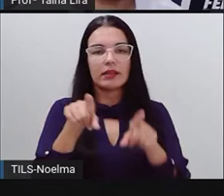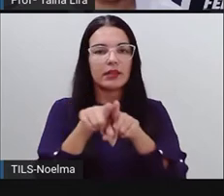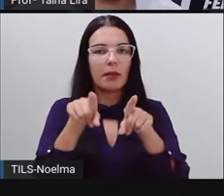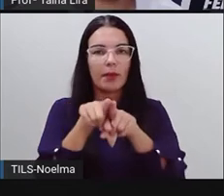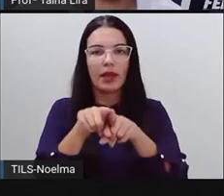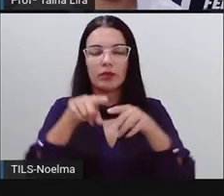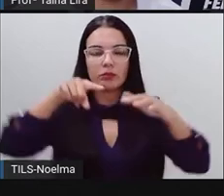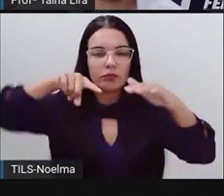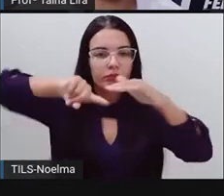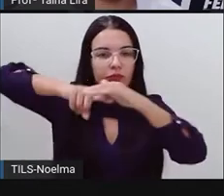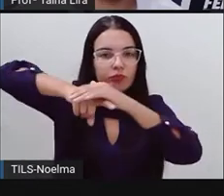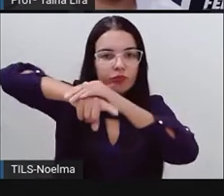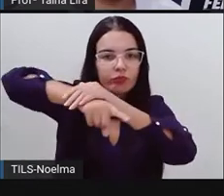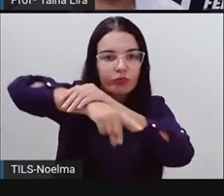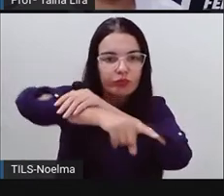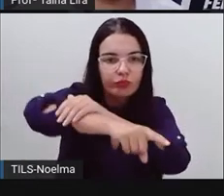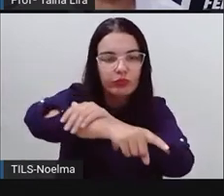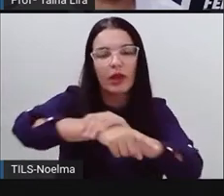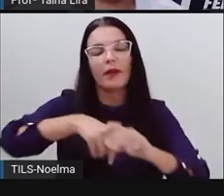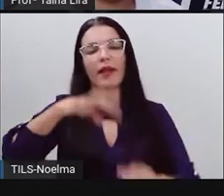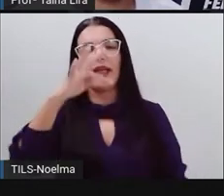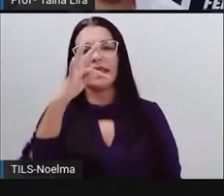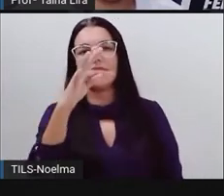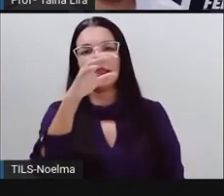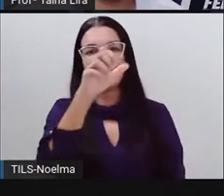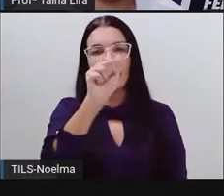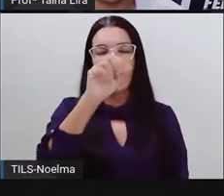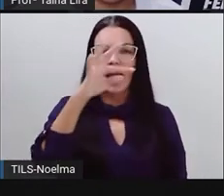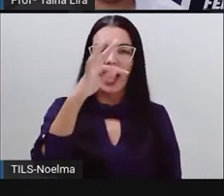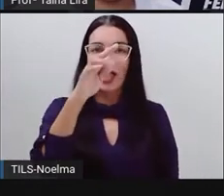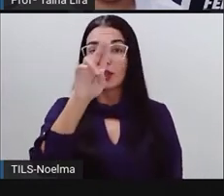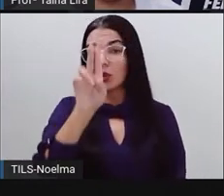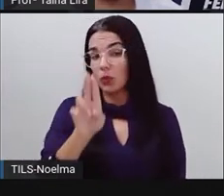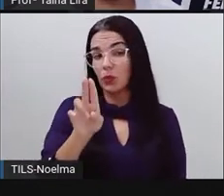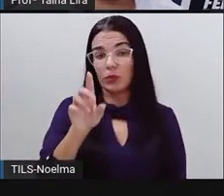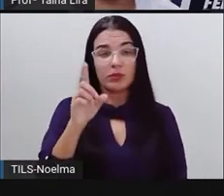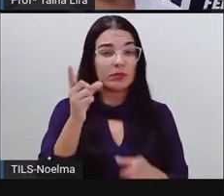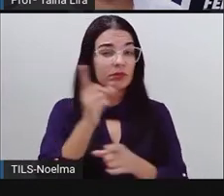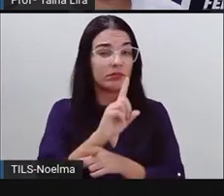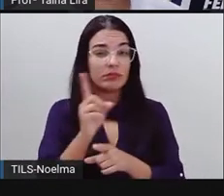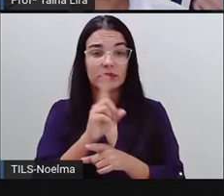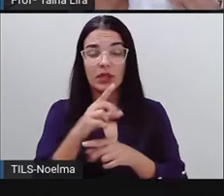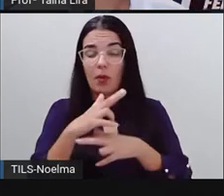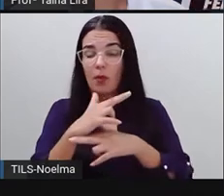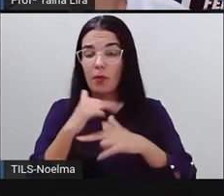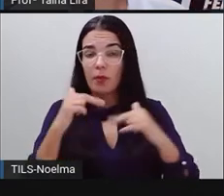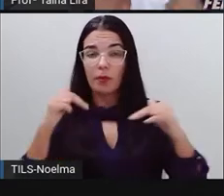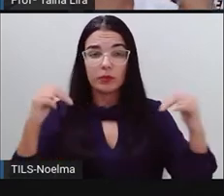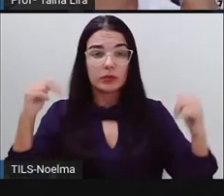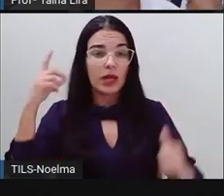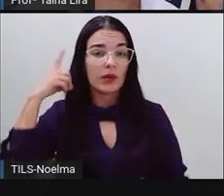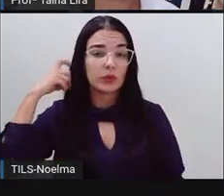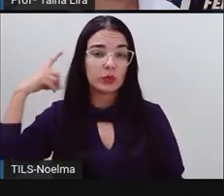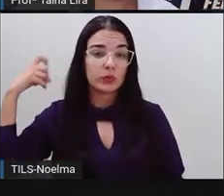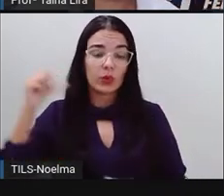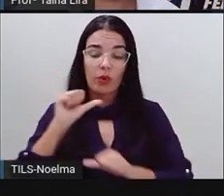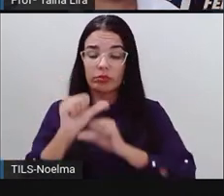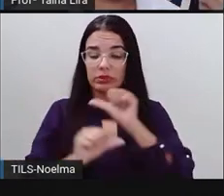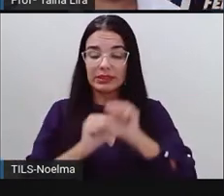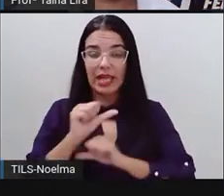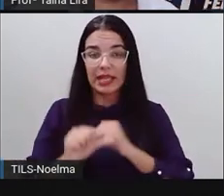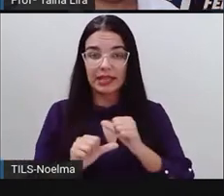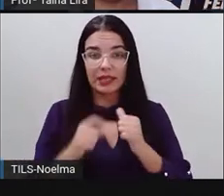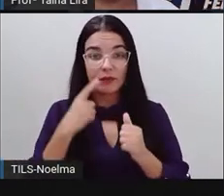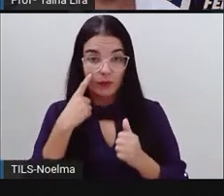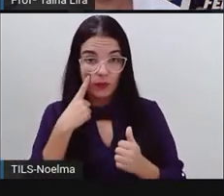tatu Olha lá tatu tanto aqui acompanhado do ar como aqui do o tato mesmo assim eu consigo